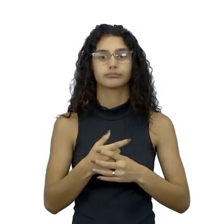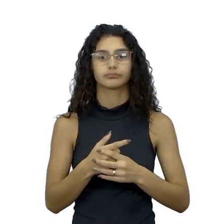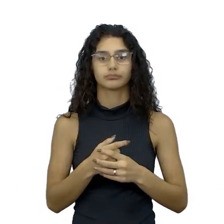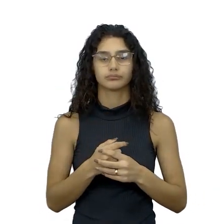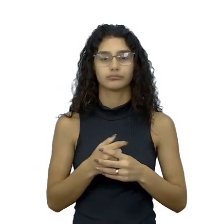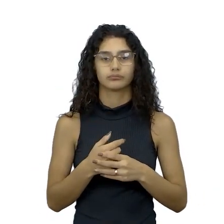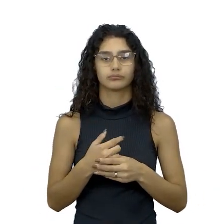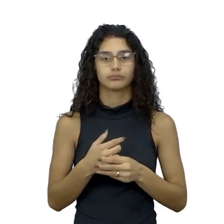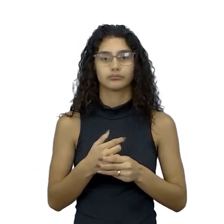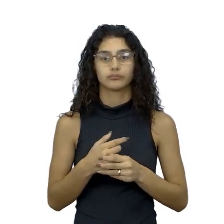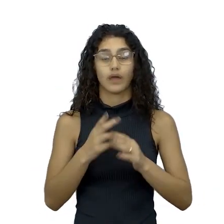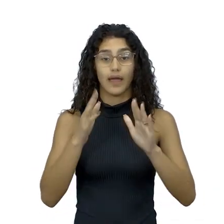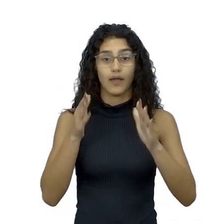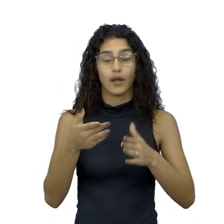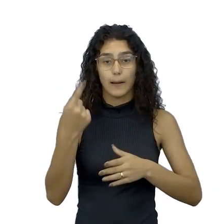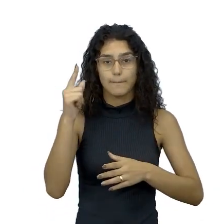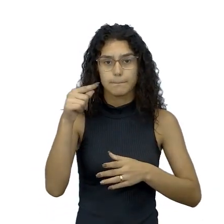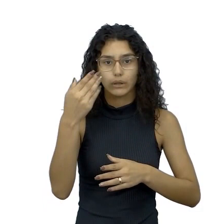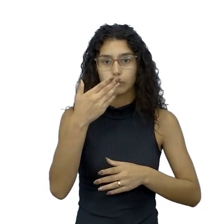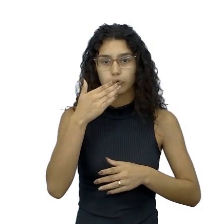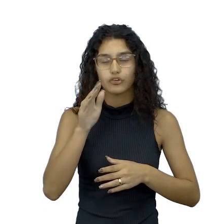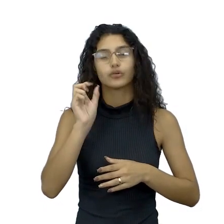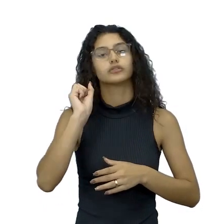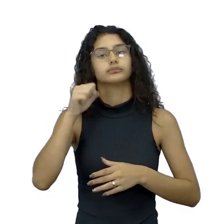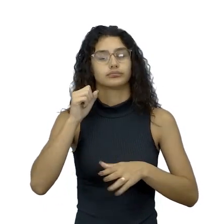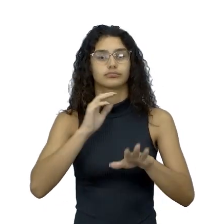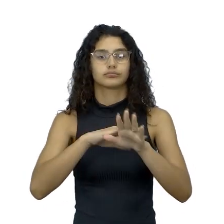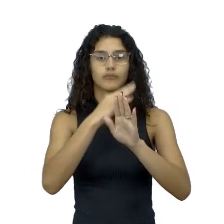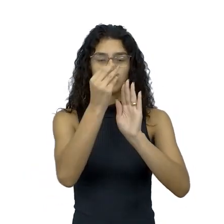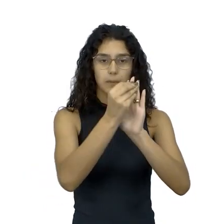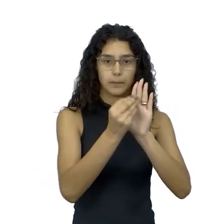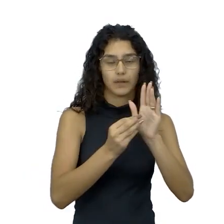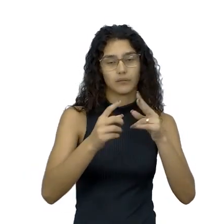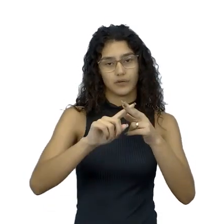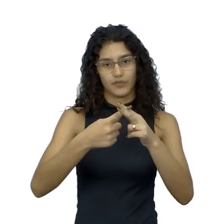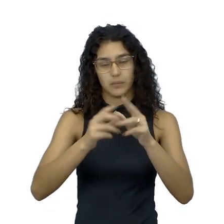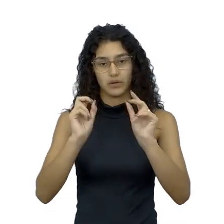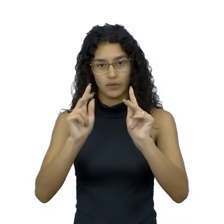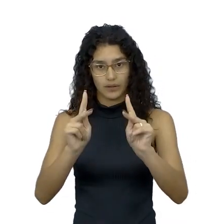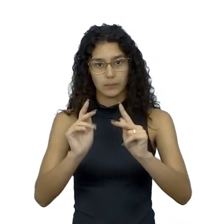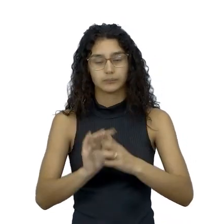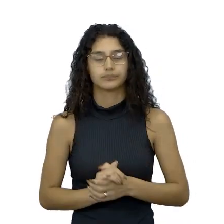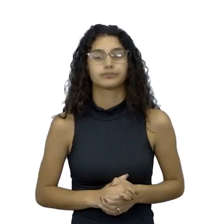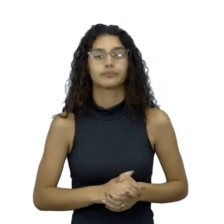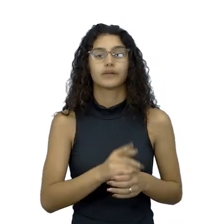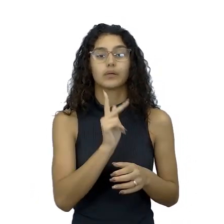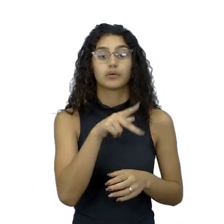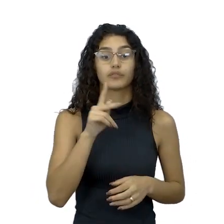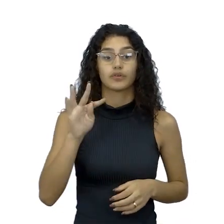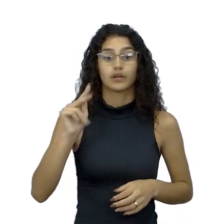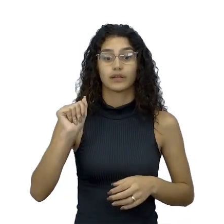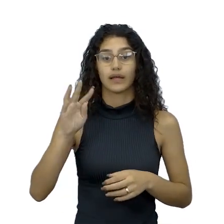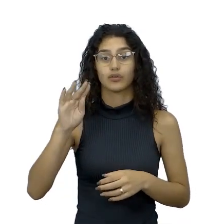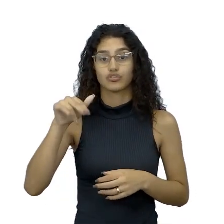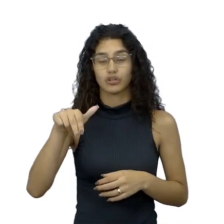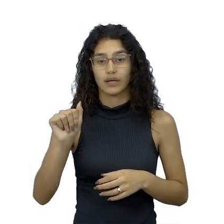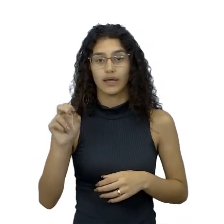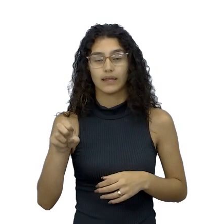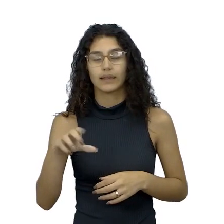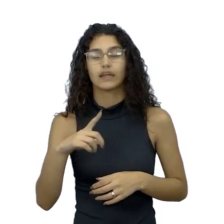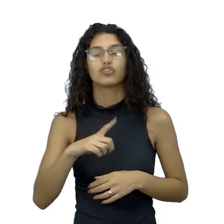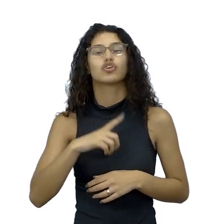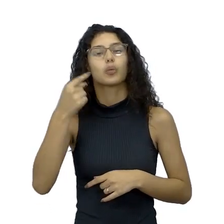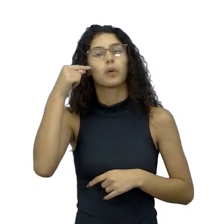mais agora, depois do seu pedido, vamos sim colocar algumas ferramentas, tá bom? E professora Tatiane, que tinha uma